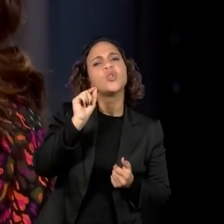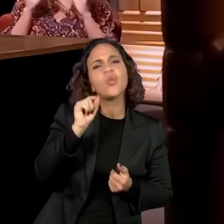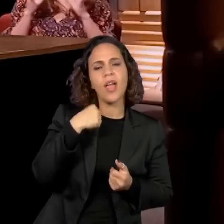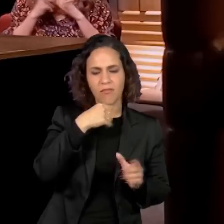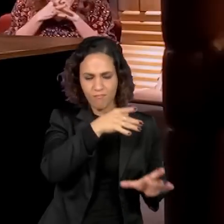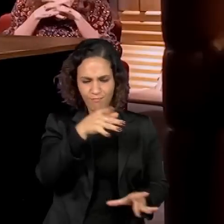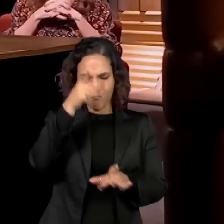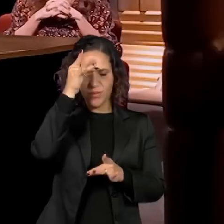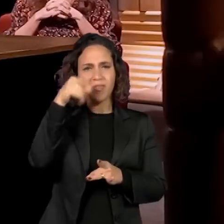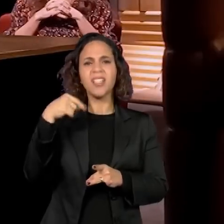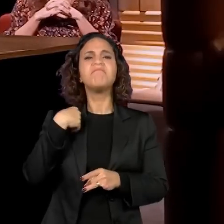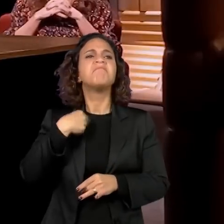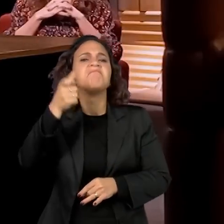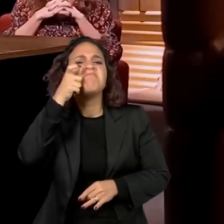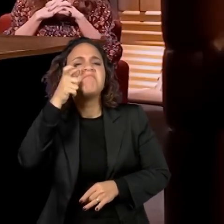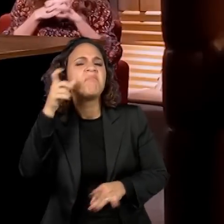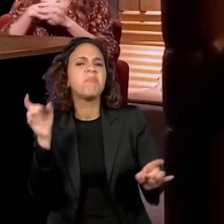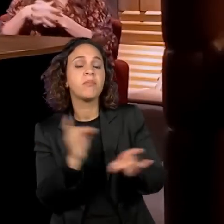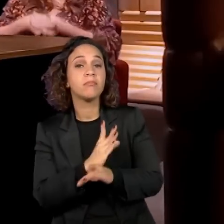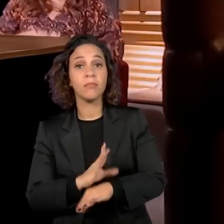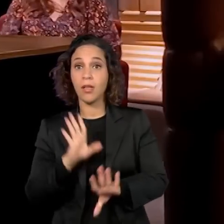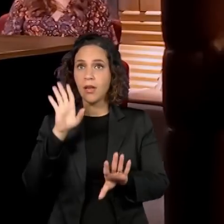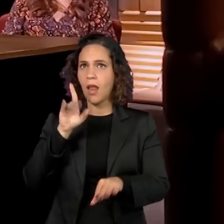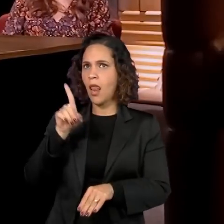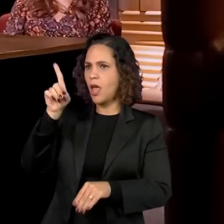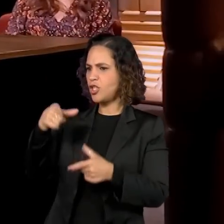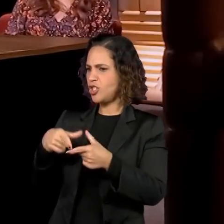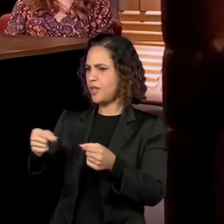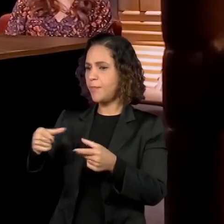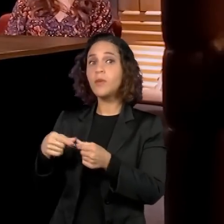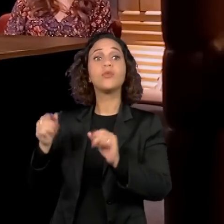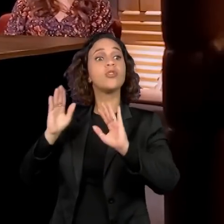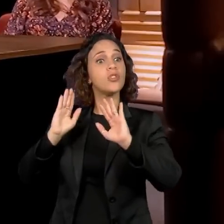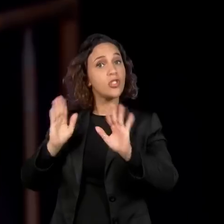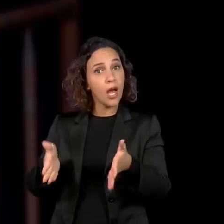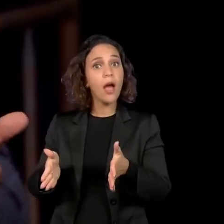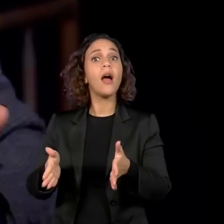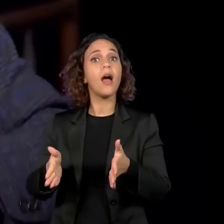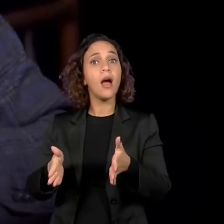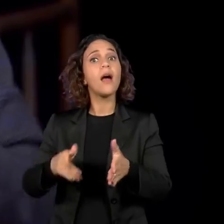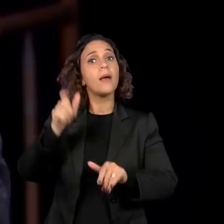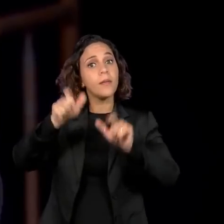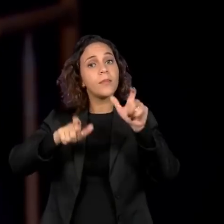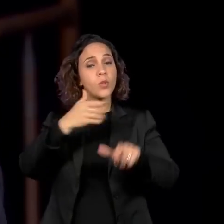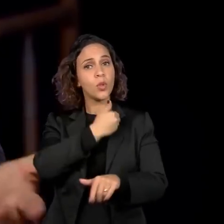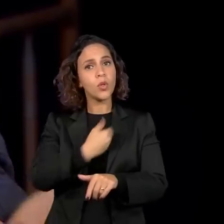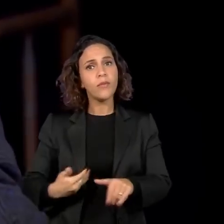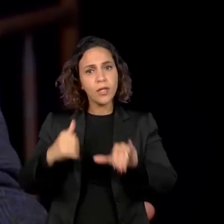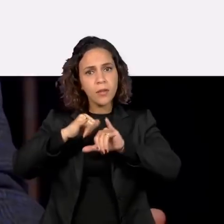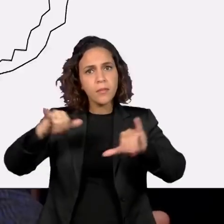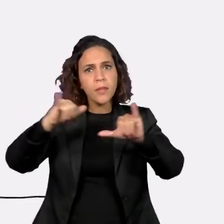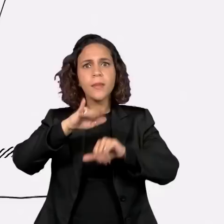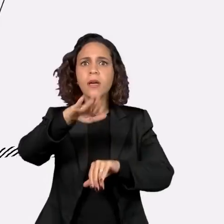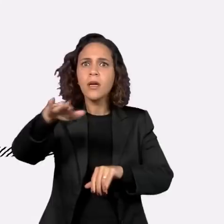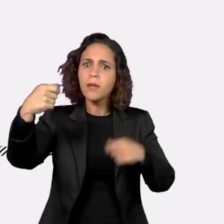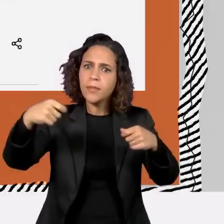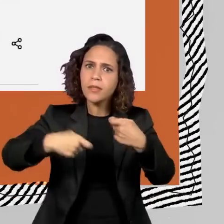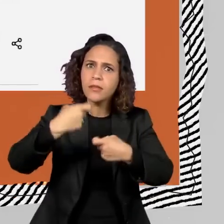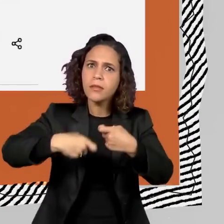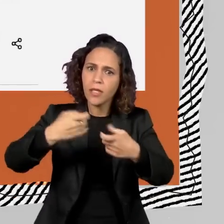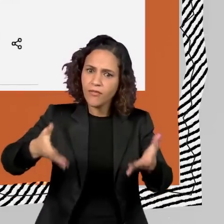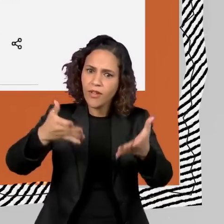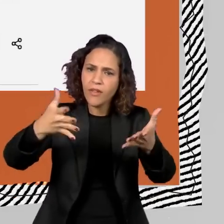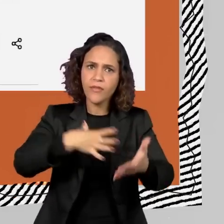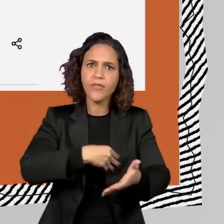já me satisfaço. E no Japão já tem Não, no Japão, problemas, sim, né? sim. Do governo fazer, inclusive, campanhas para o pessoal